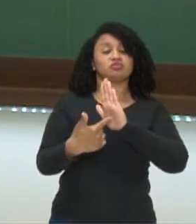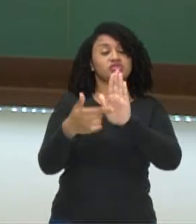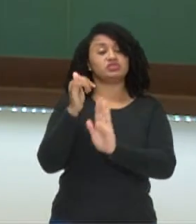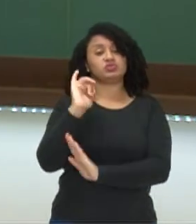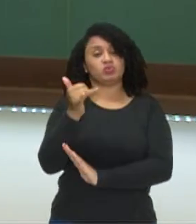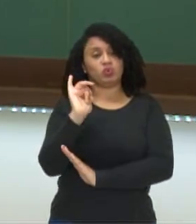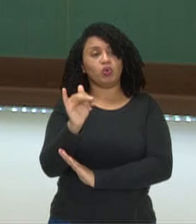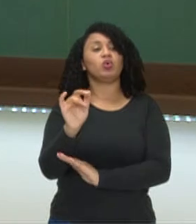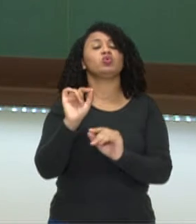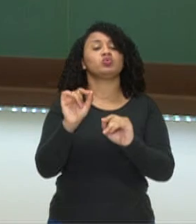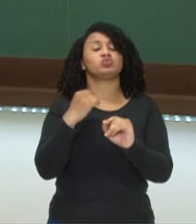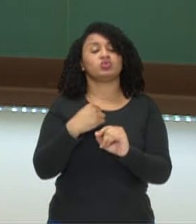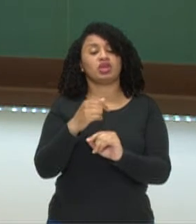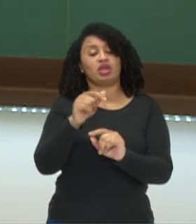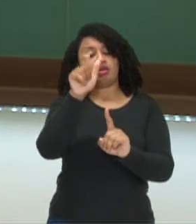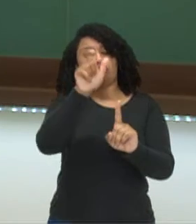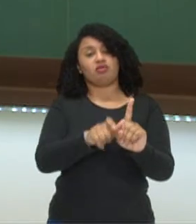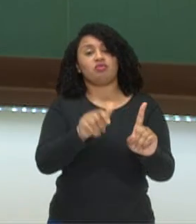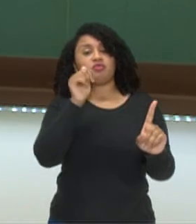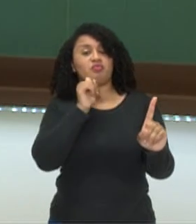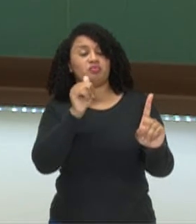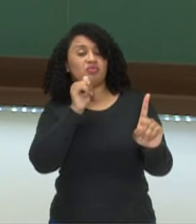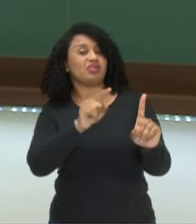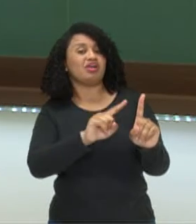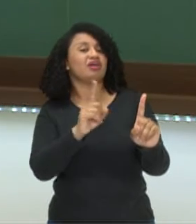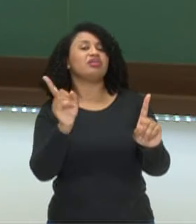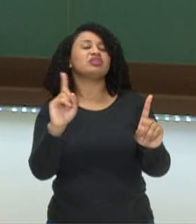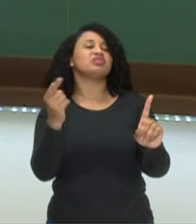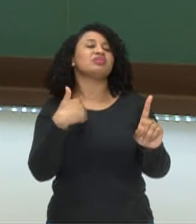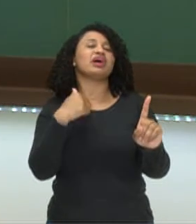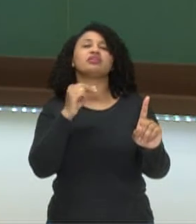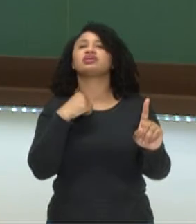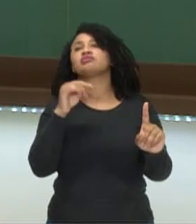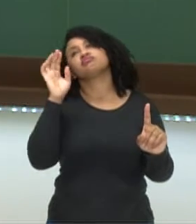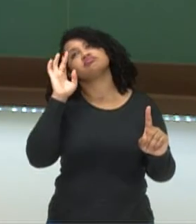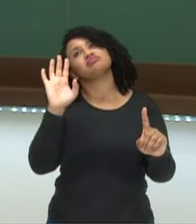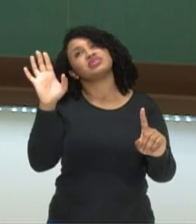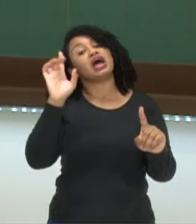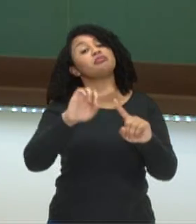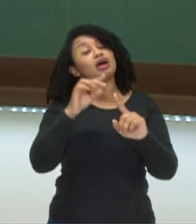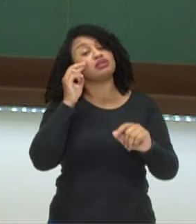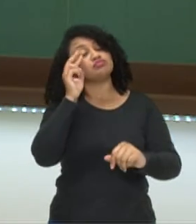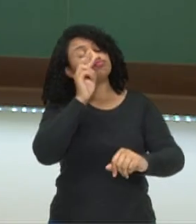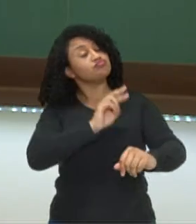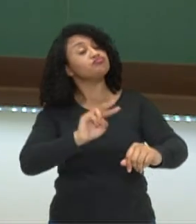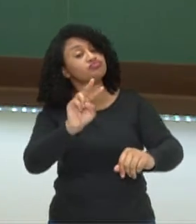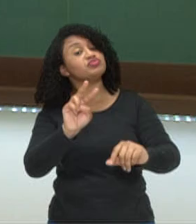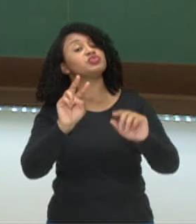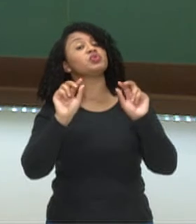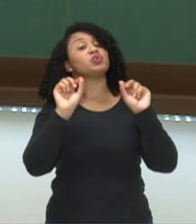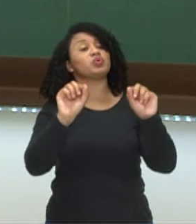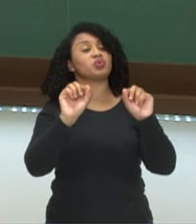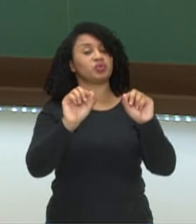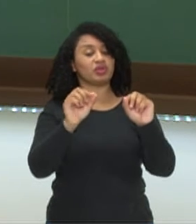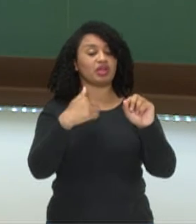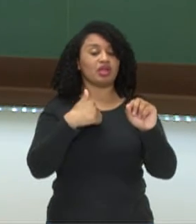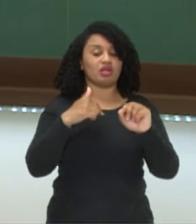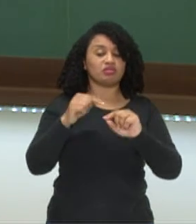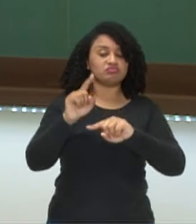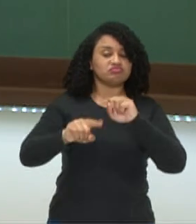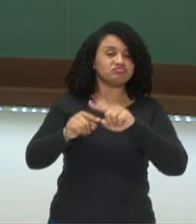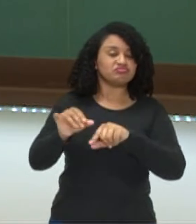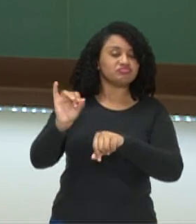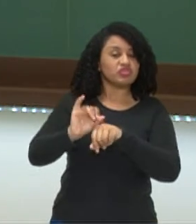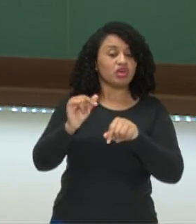conto, a figura da mulher já não era mais idealizada, e sim vista do plano material